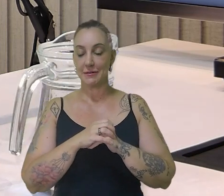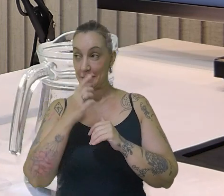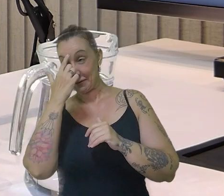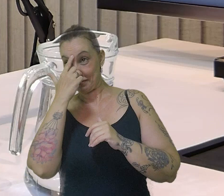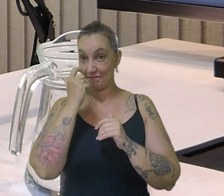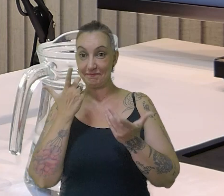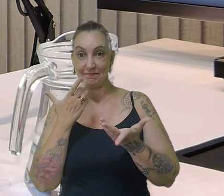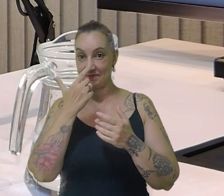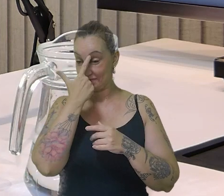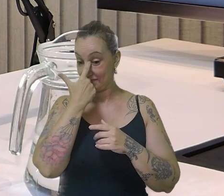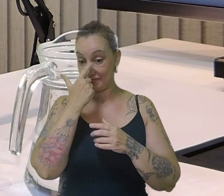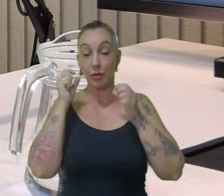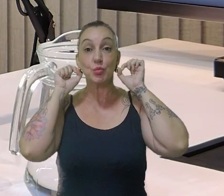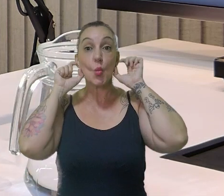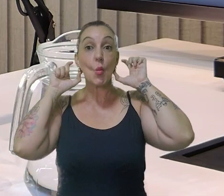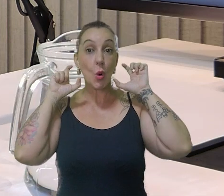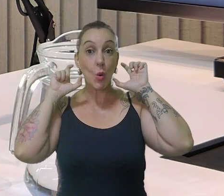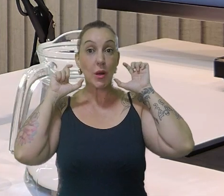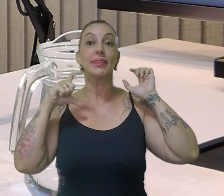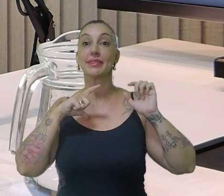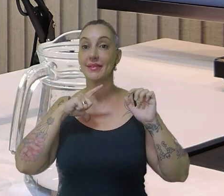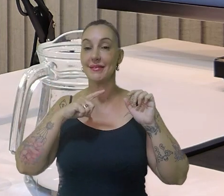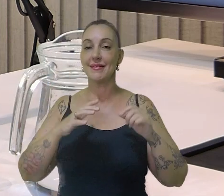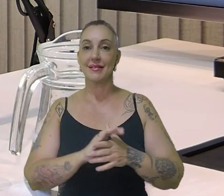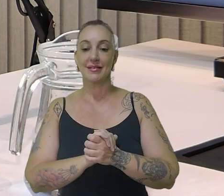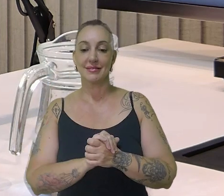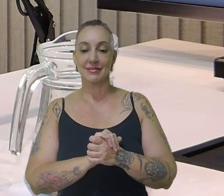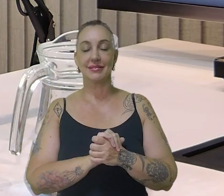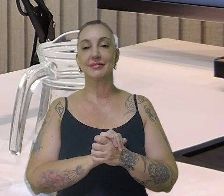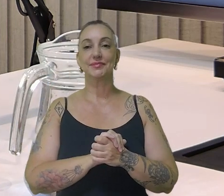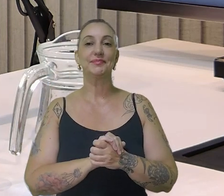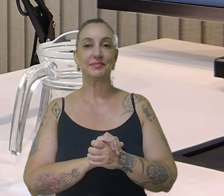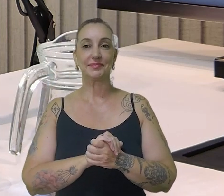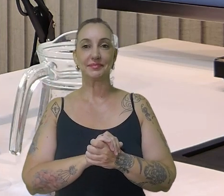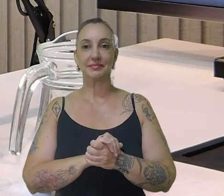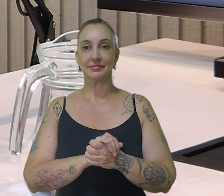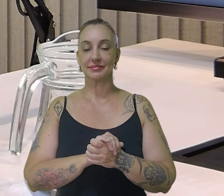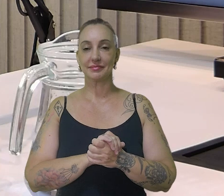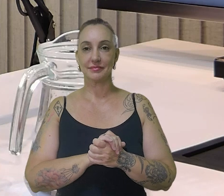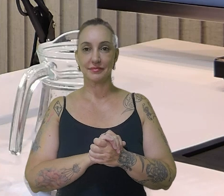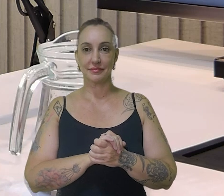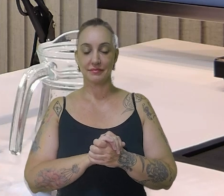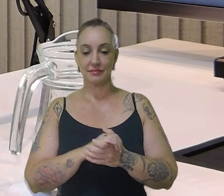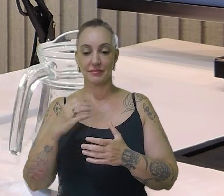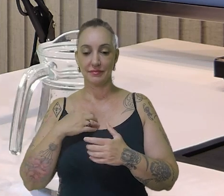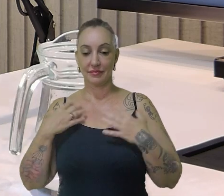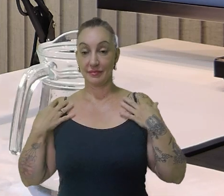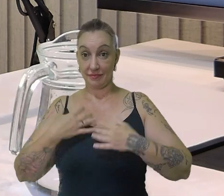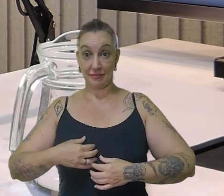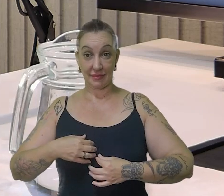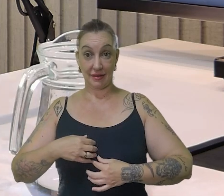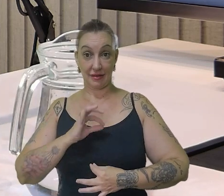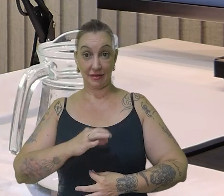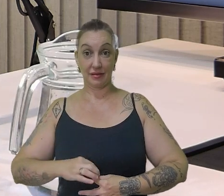ã eu tenho alargador nas duas orelhas mais ou menos 8 mm de cada orelha e eu tô com uma camisa